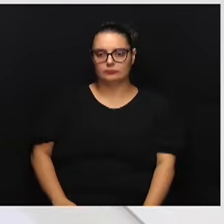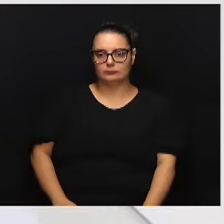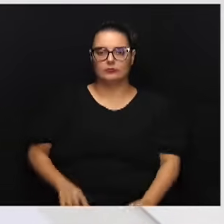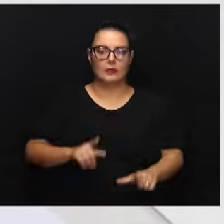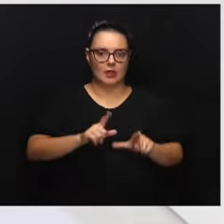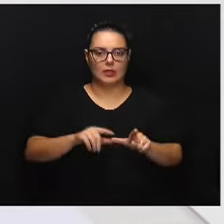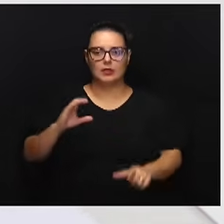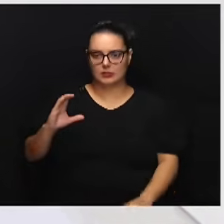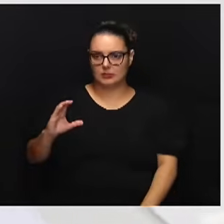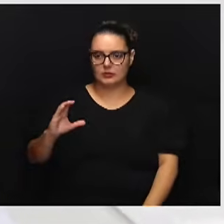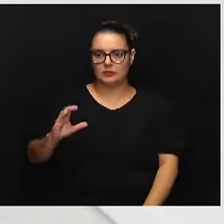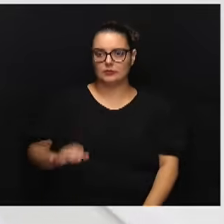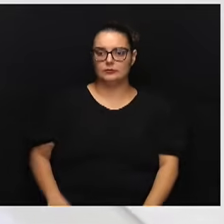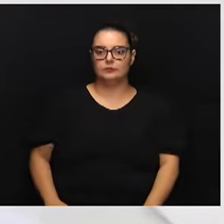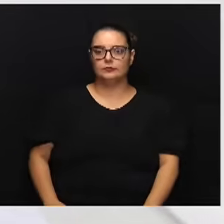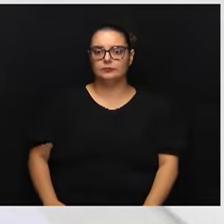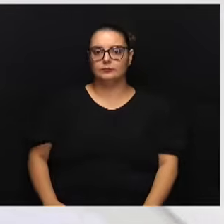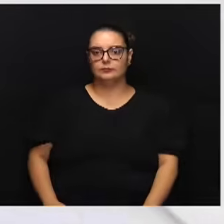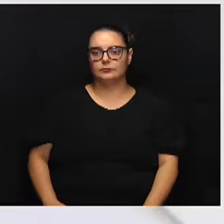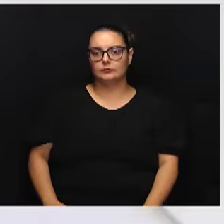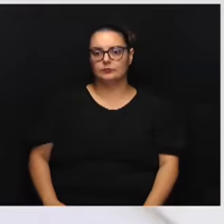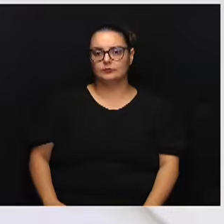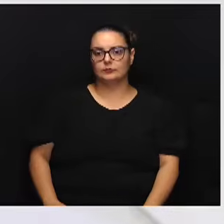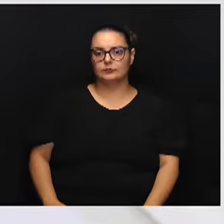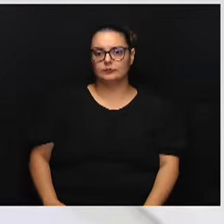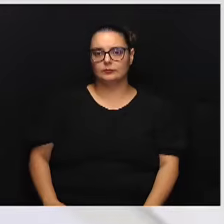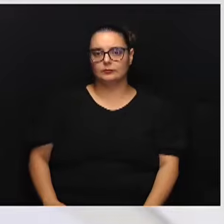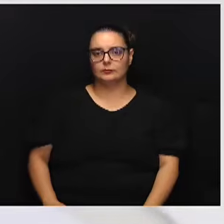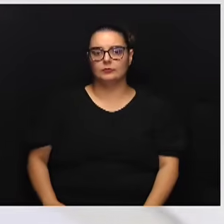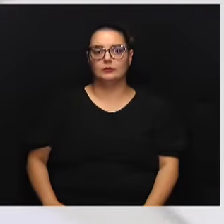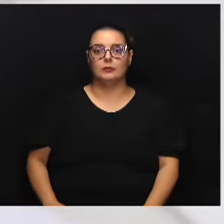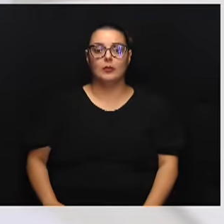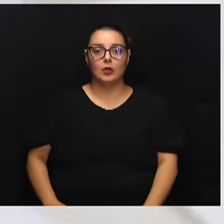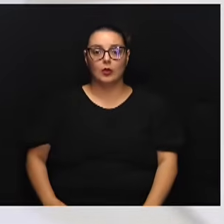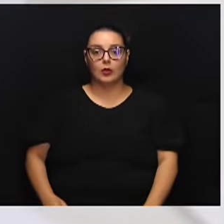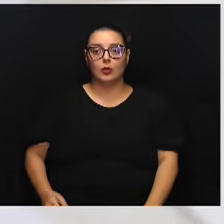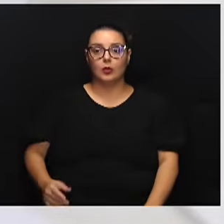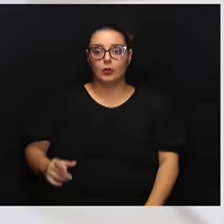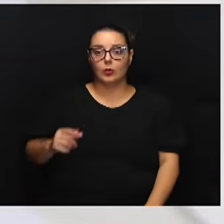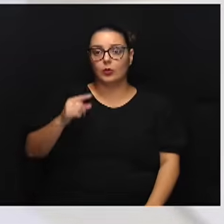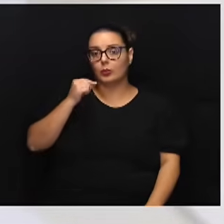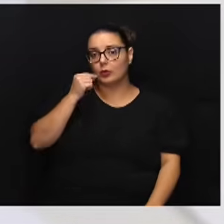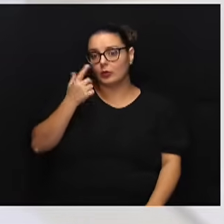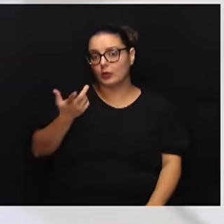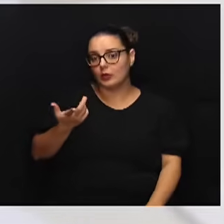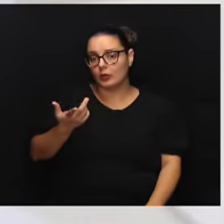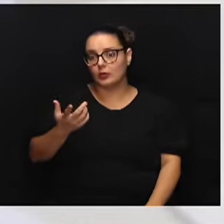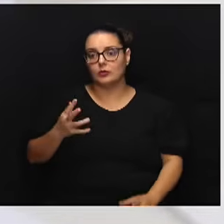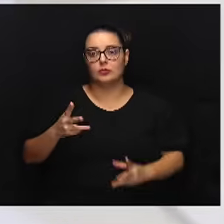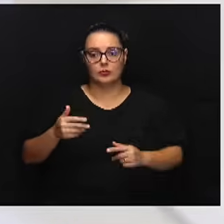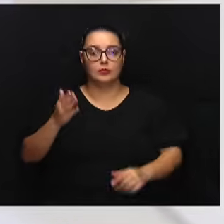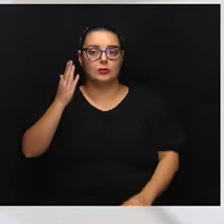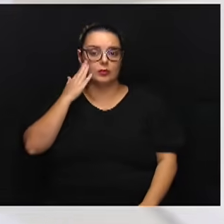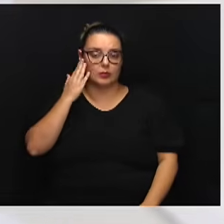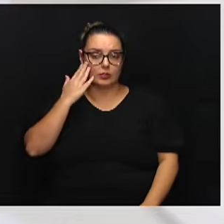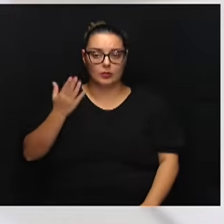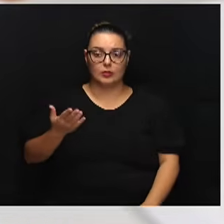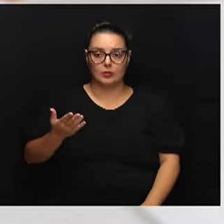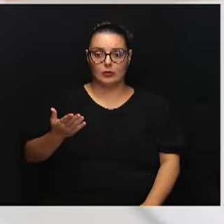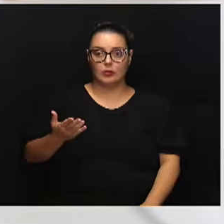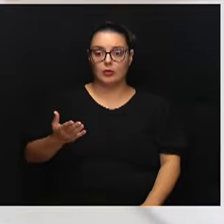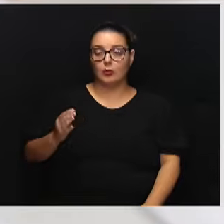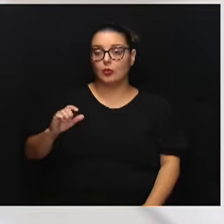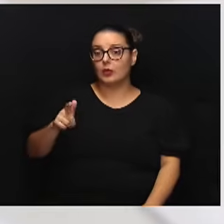Foi. Certo? Certo. A diferença do lápis com o carvão vegetal, o lápis todo mundo conhece já. O carvão